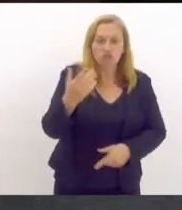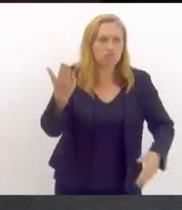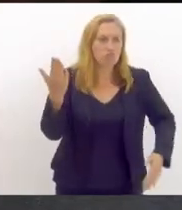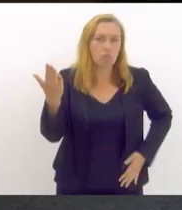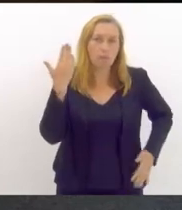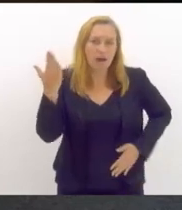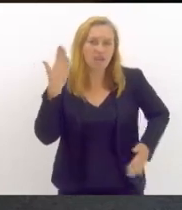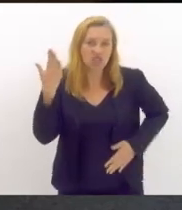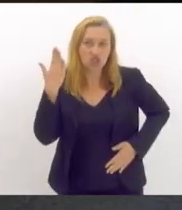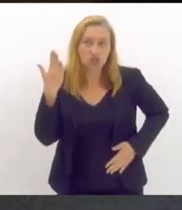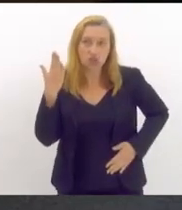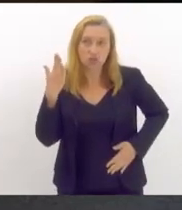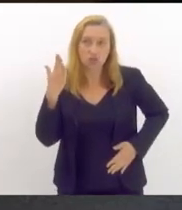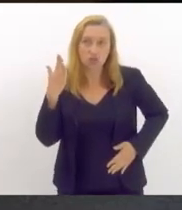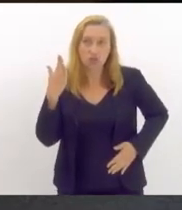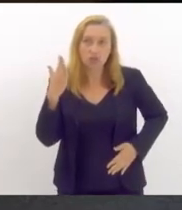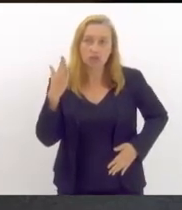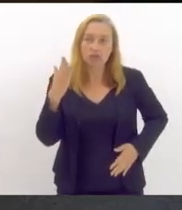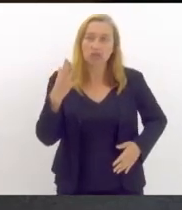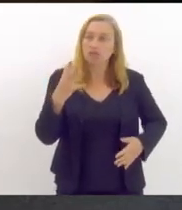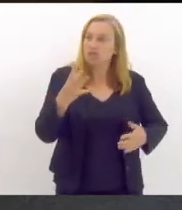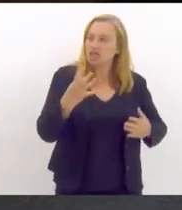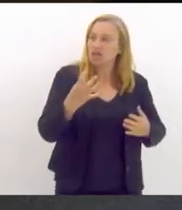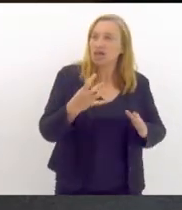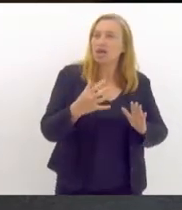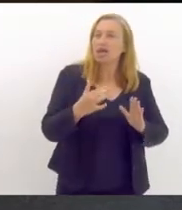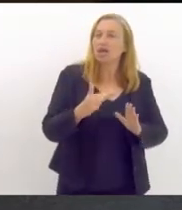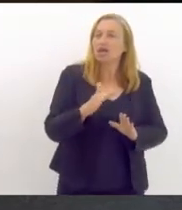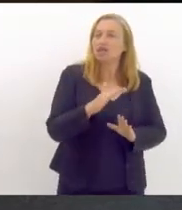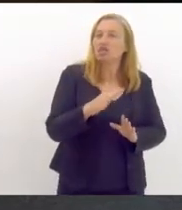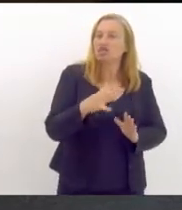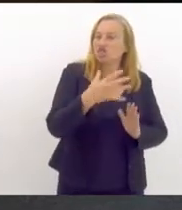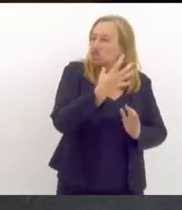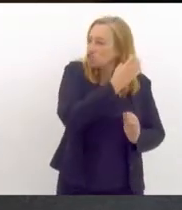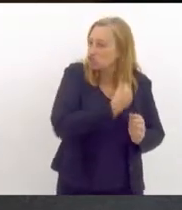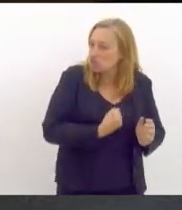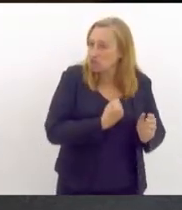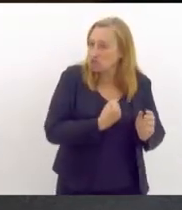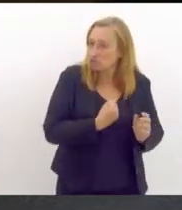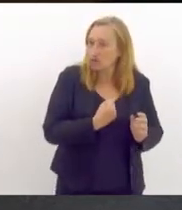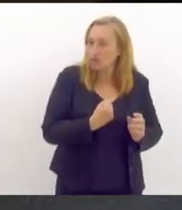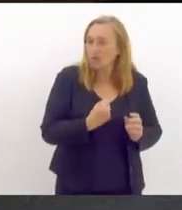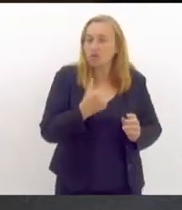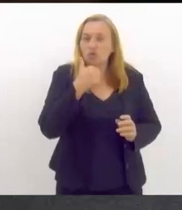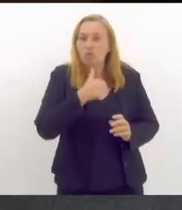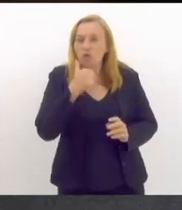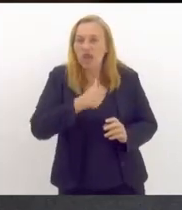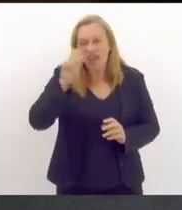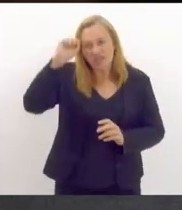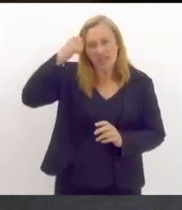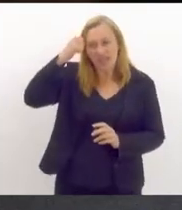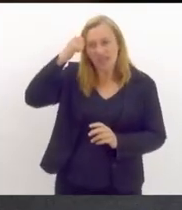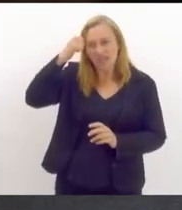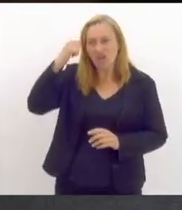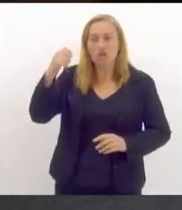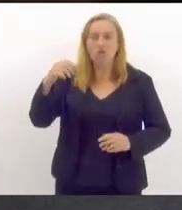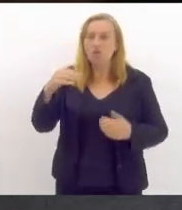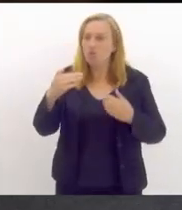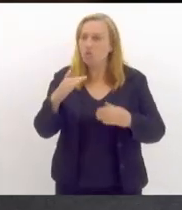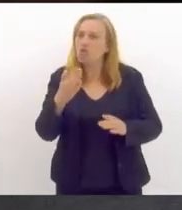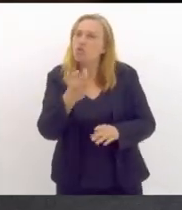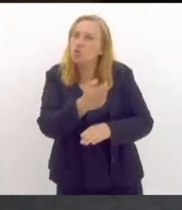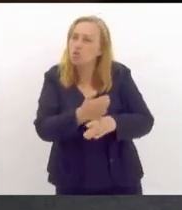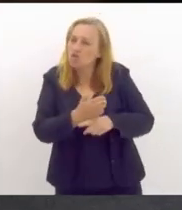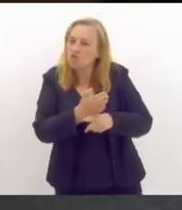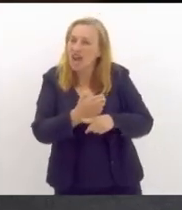tirando o cabelo de uma jovem meia grafavelada com faca isso não é uma ou duas vezes não são muitos e